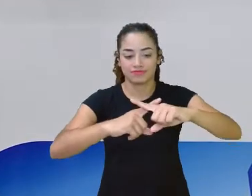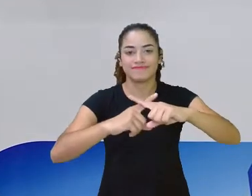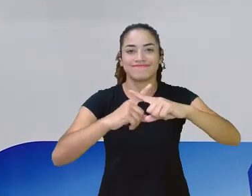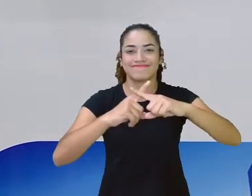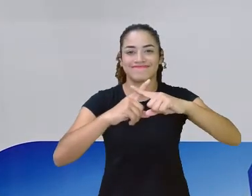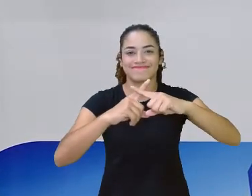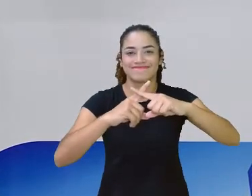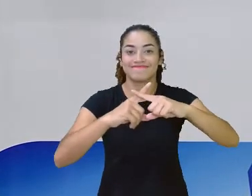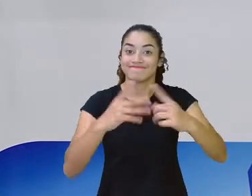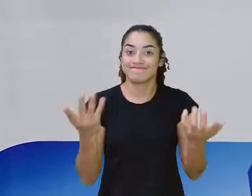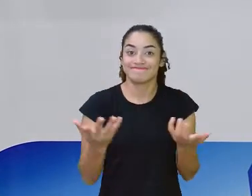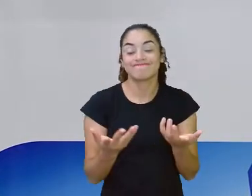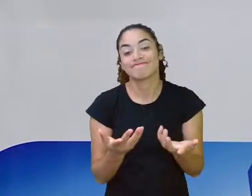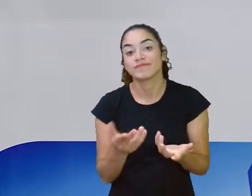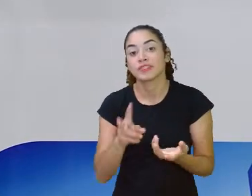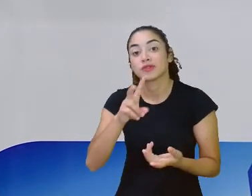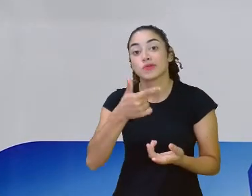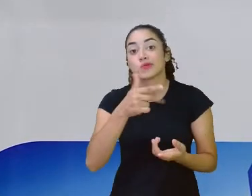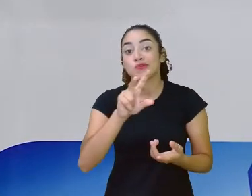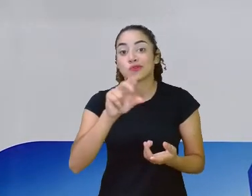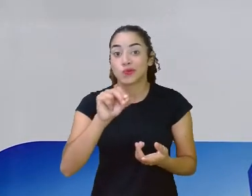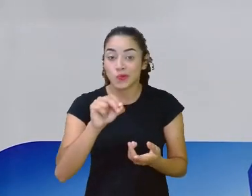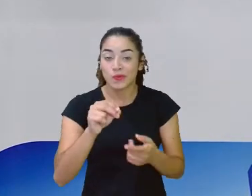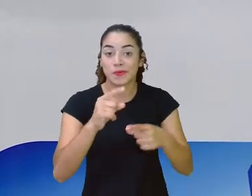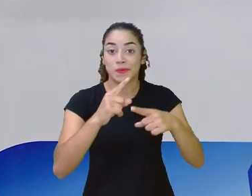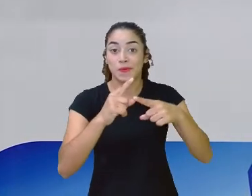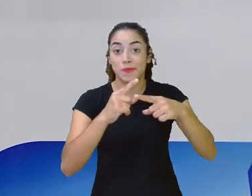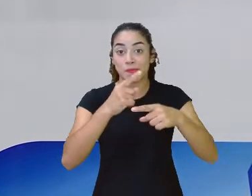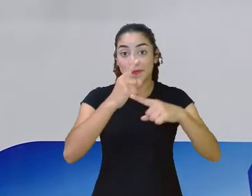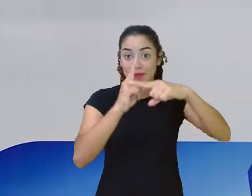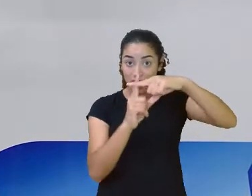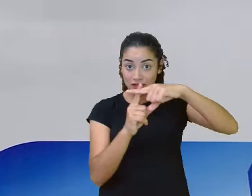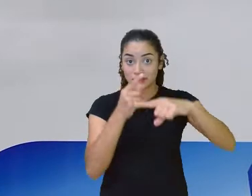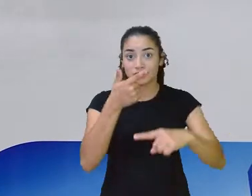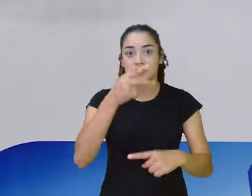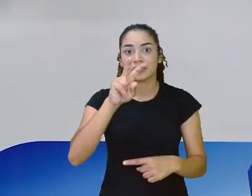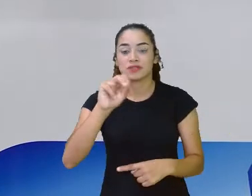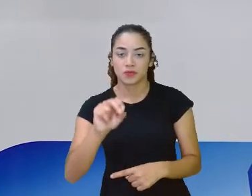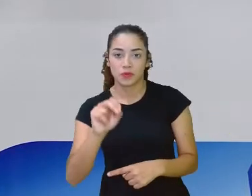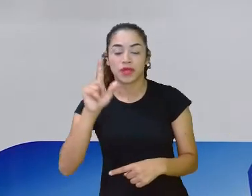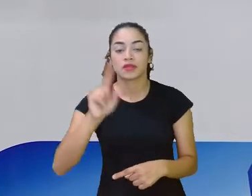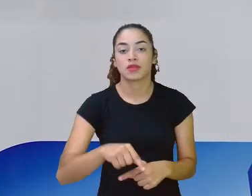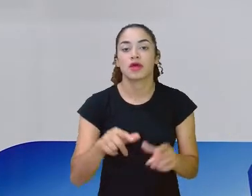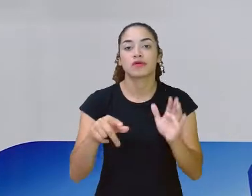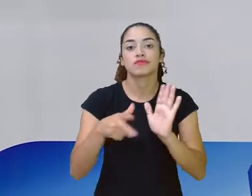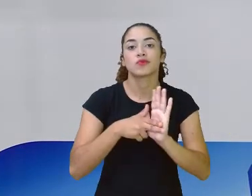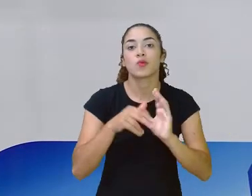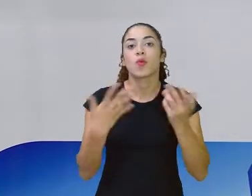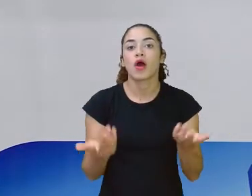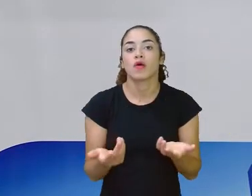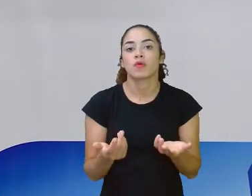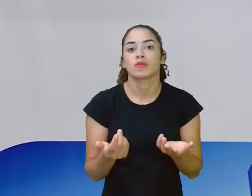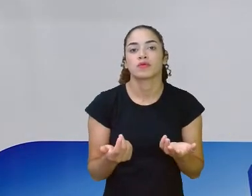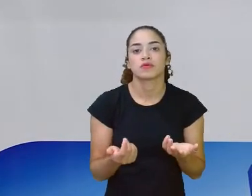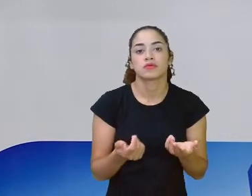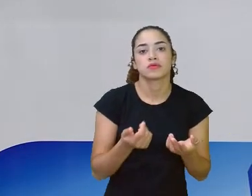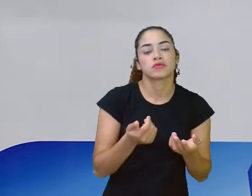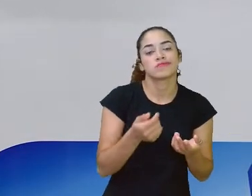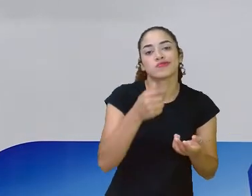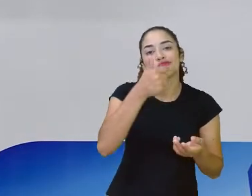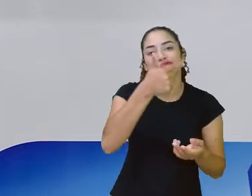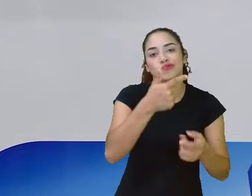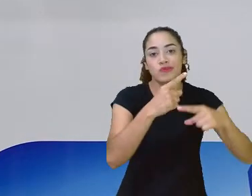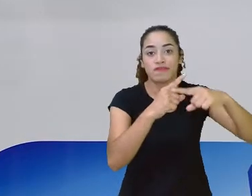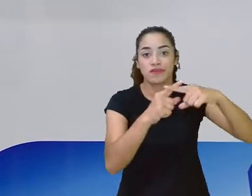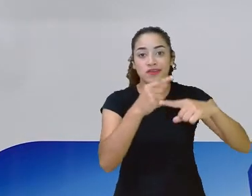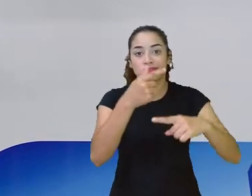ó, 250 mais 250 é o mesmo que 2 vezes